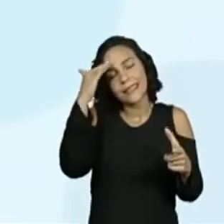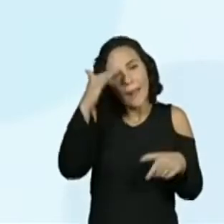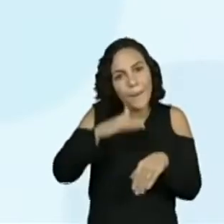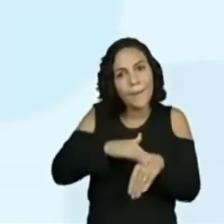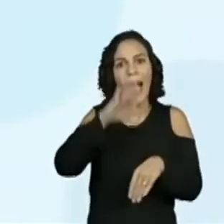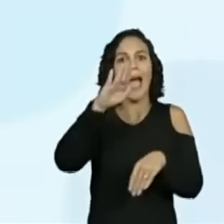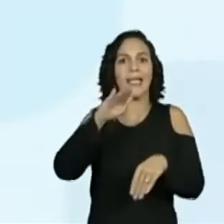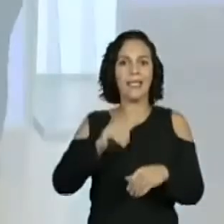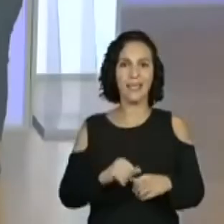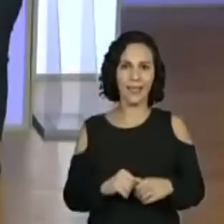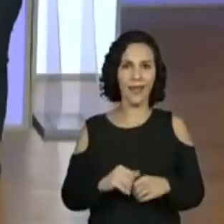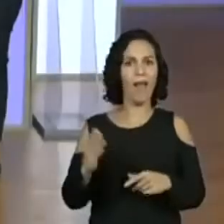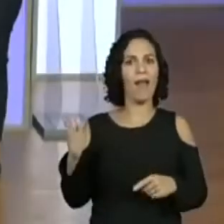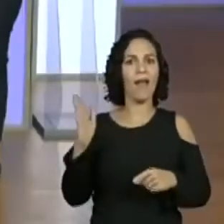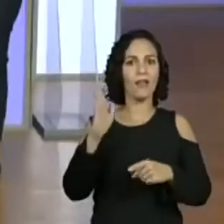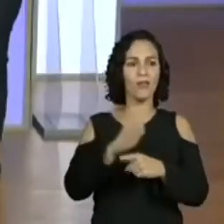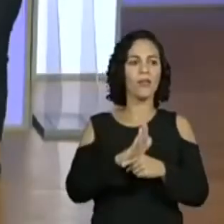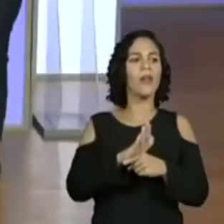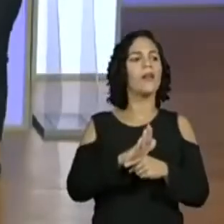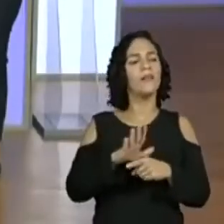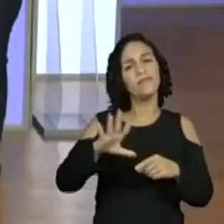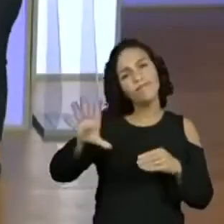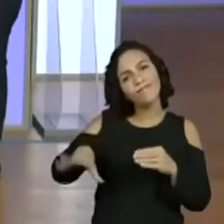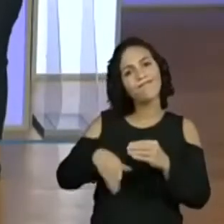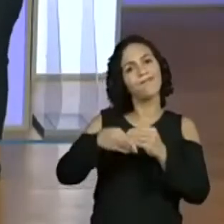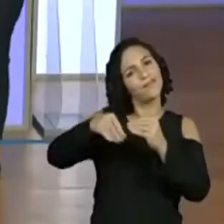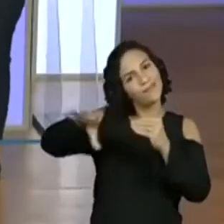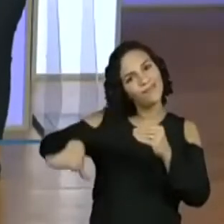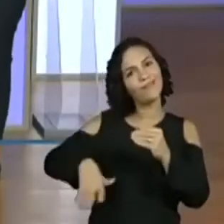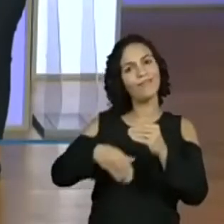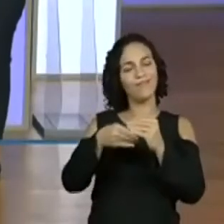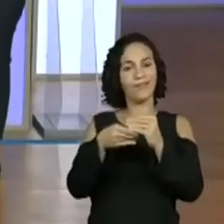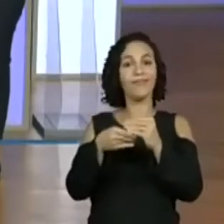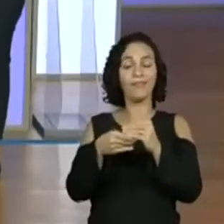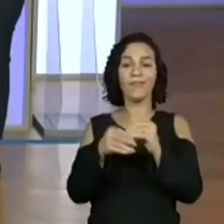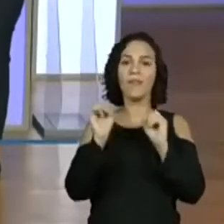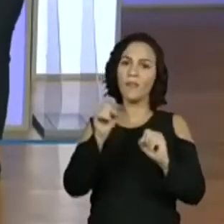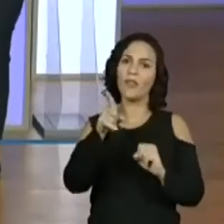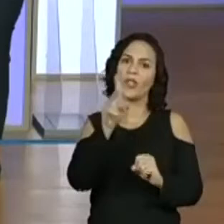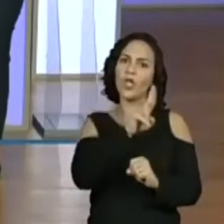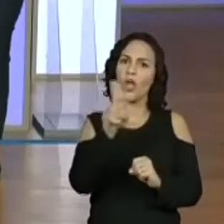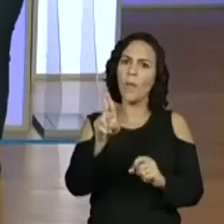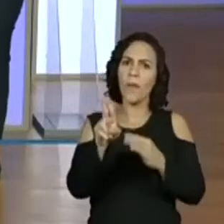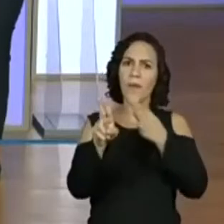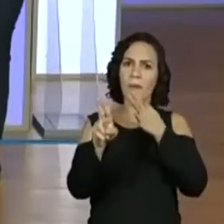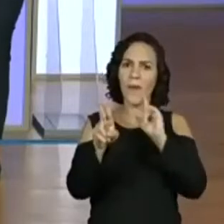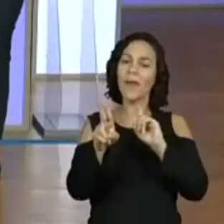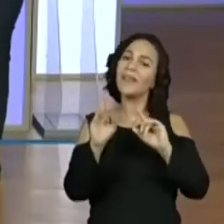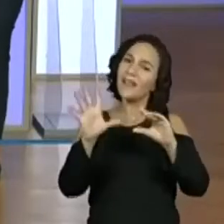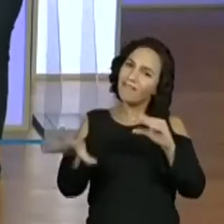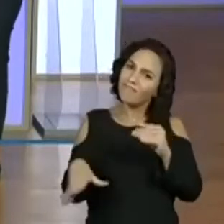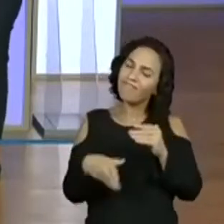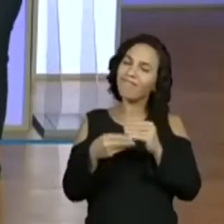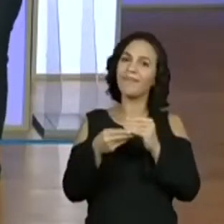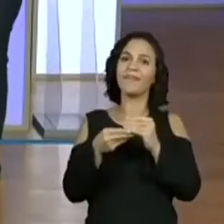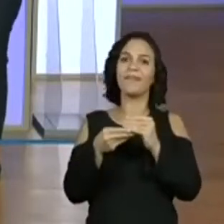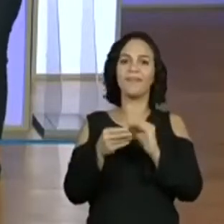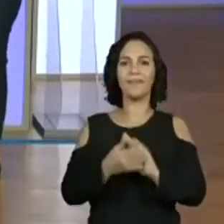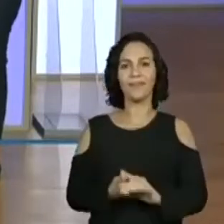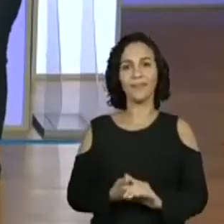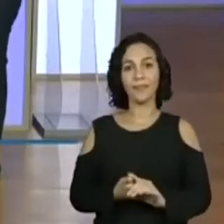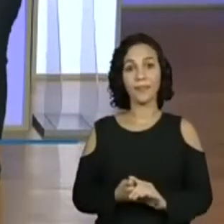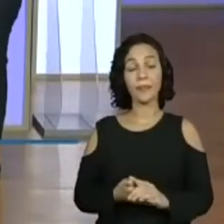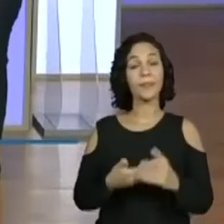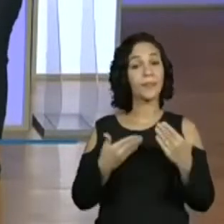tenho certeza que eles já sabem o que é legenda, talvez só não conheçam com esse nome, né, professora? Isso, e a gente perceber